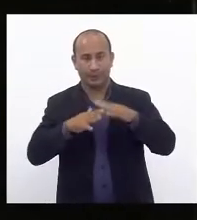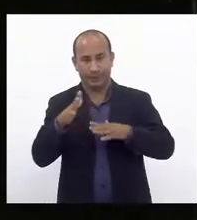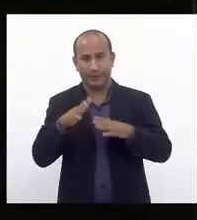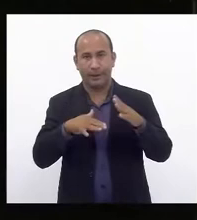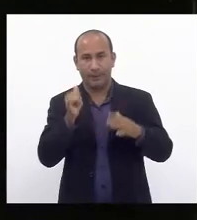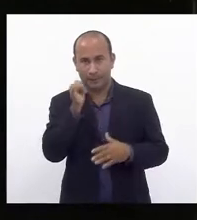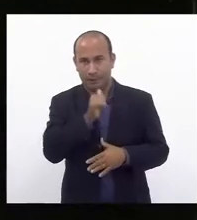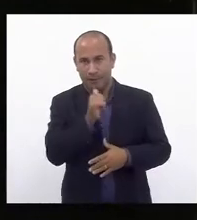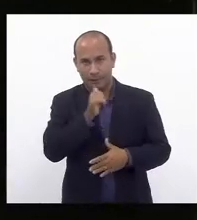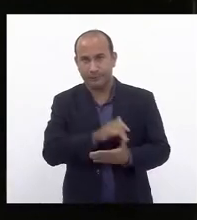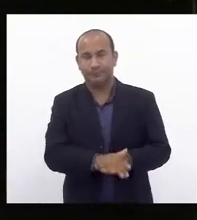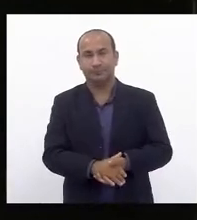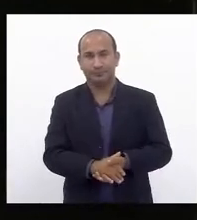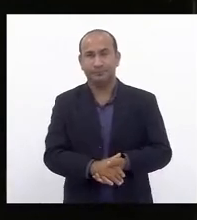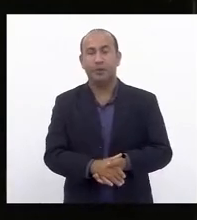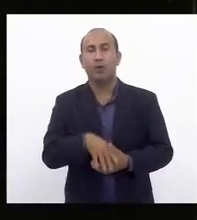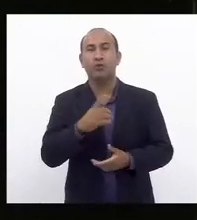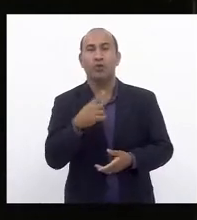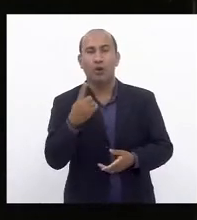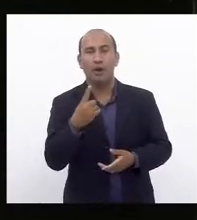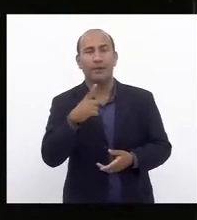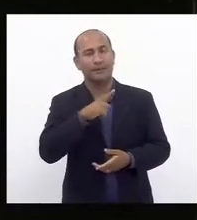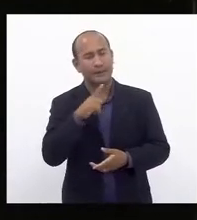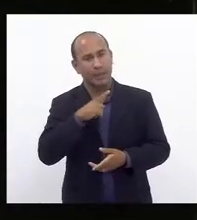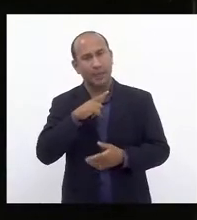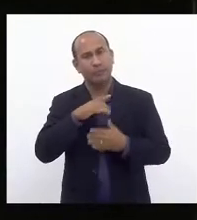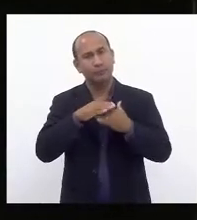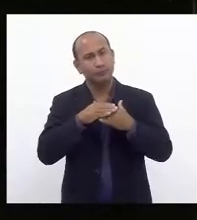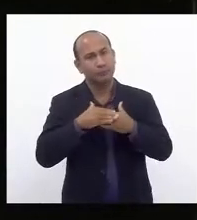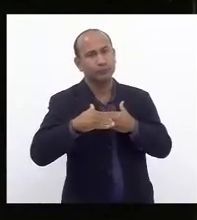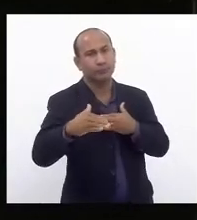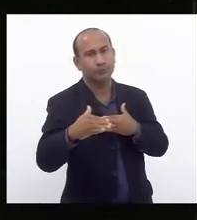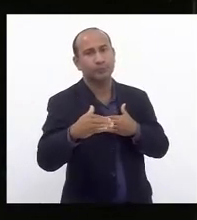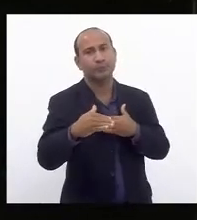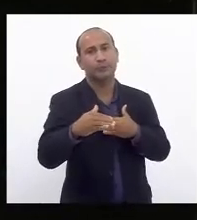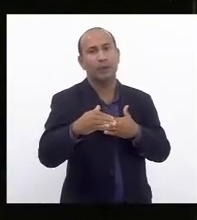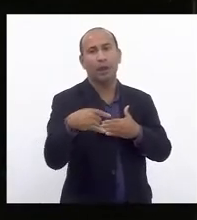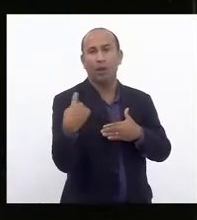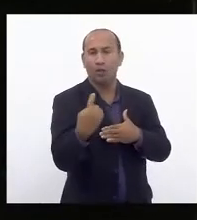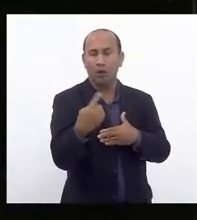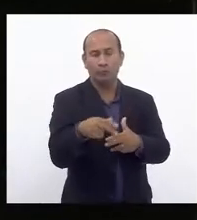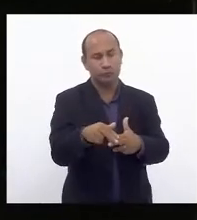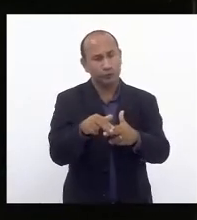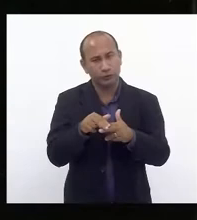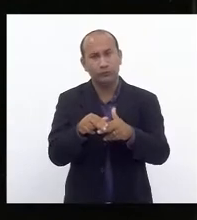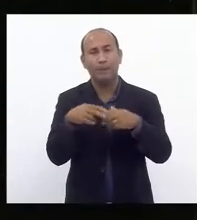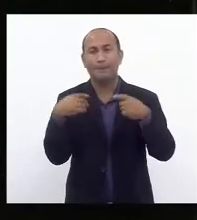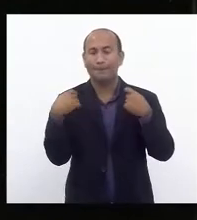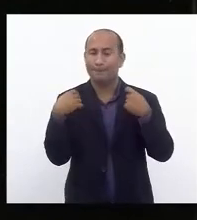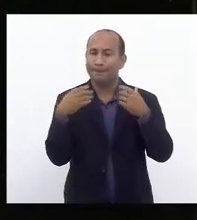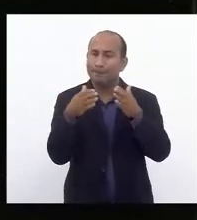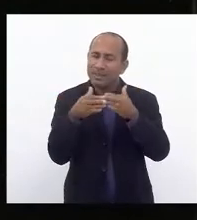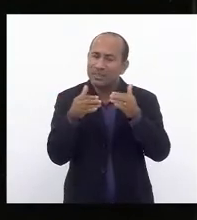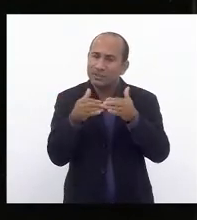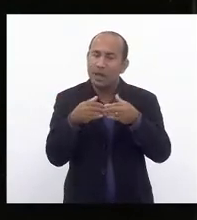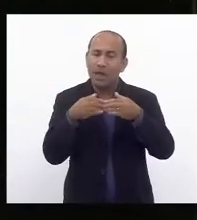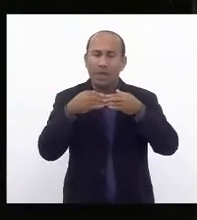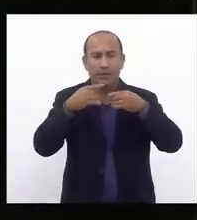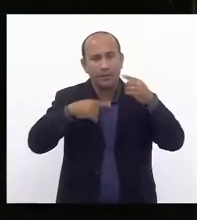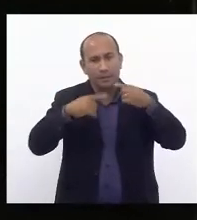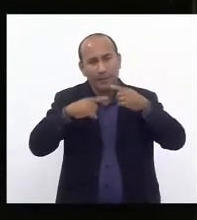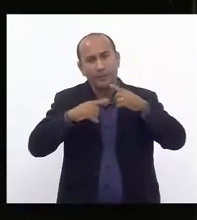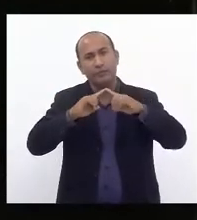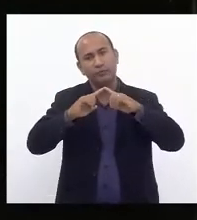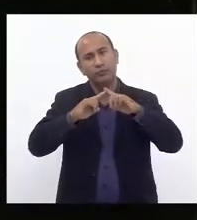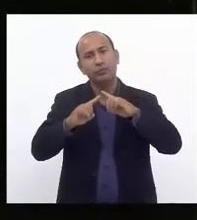servidoras. Então, nós temos que avançar. E por isso que eu pedi para debater e discutir sobre